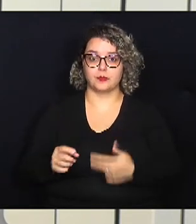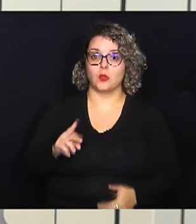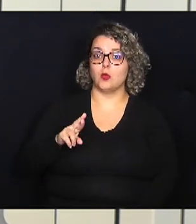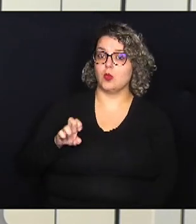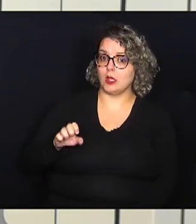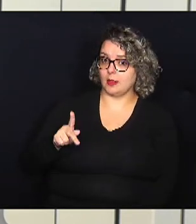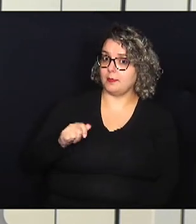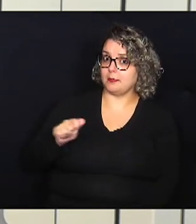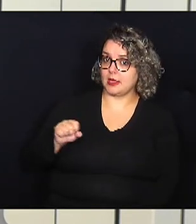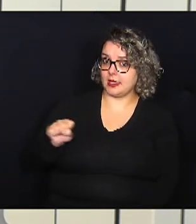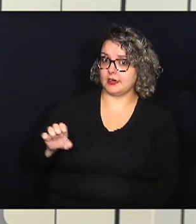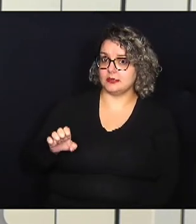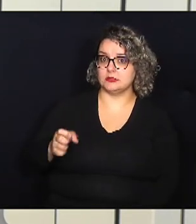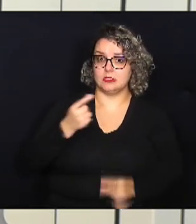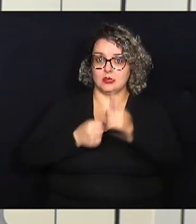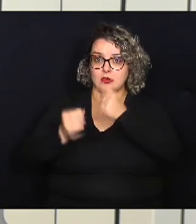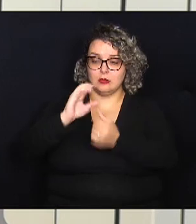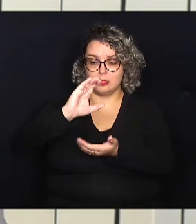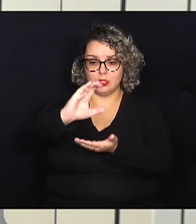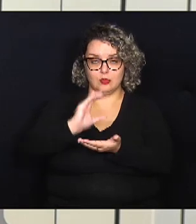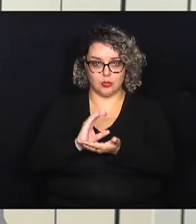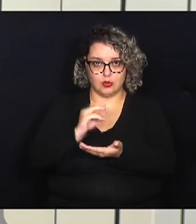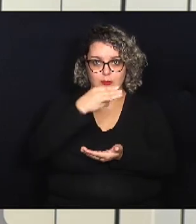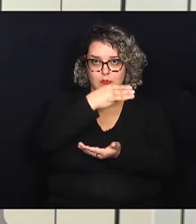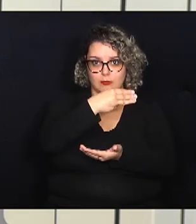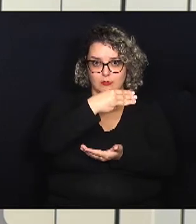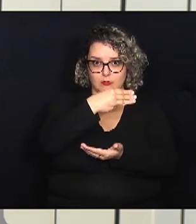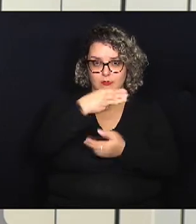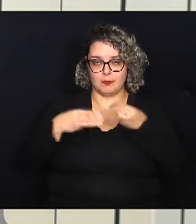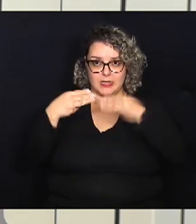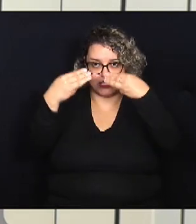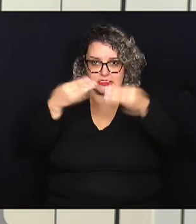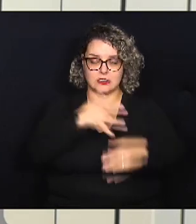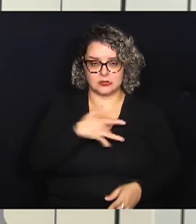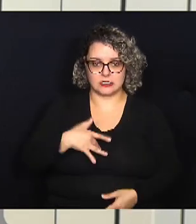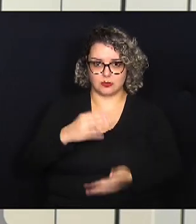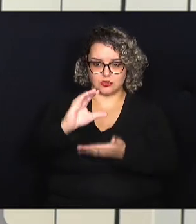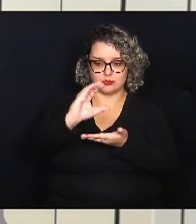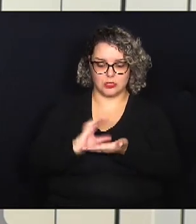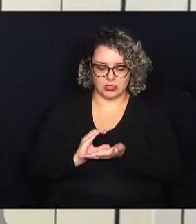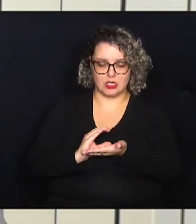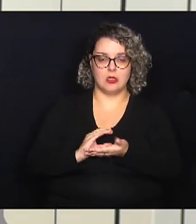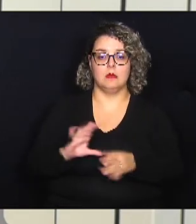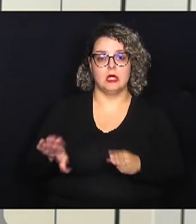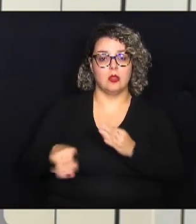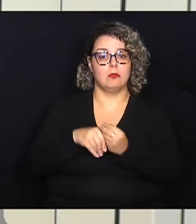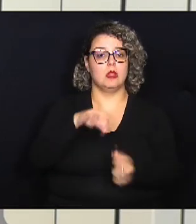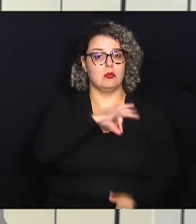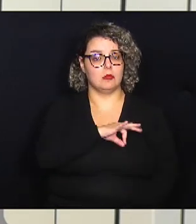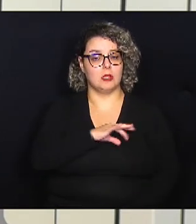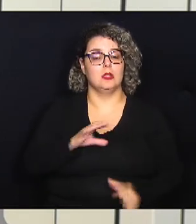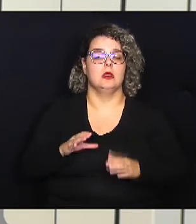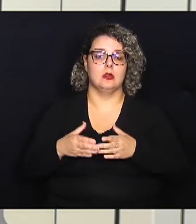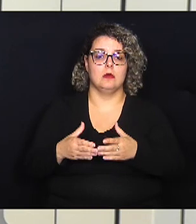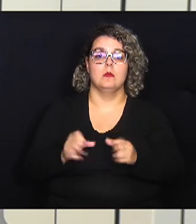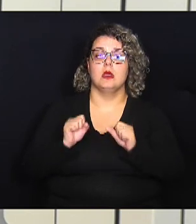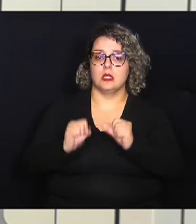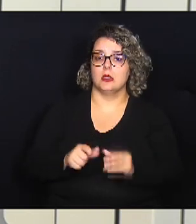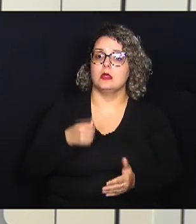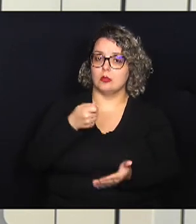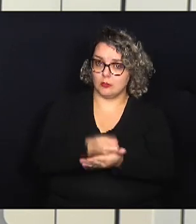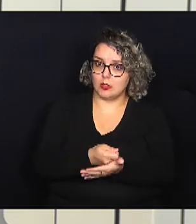do dinheiro enviado pelo Ministério da Saúde para complementar o salário da categoria, para que assim seja